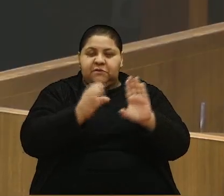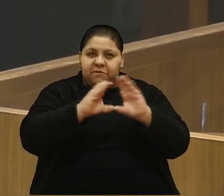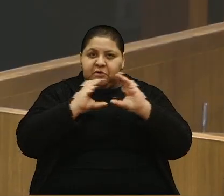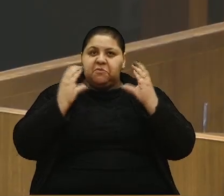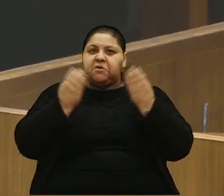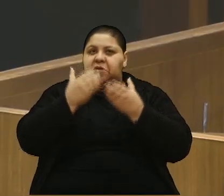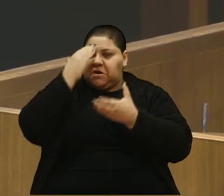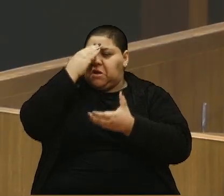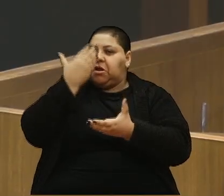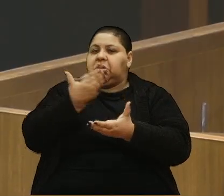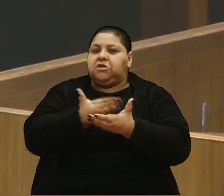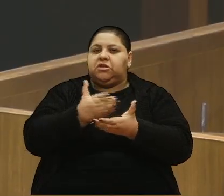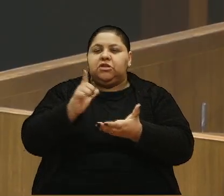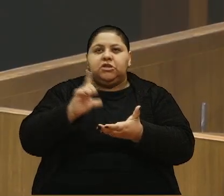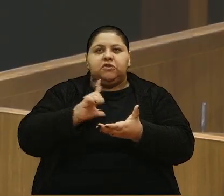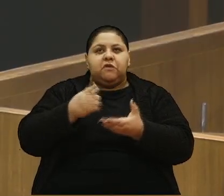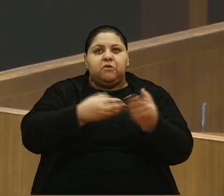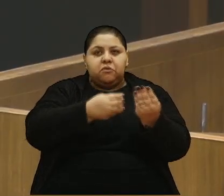encaminhamentos.